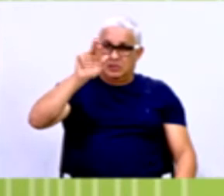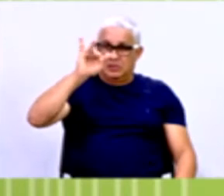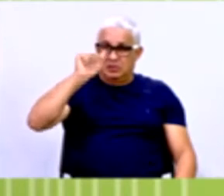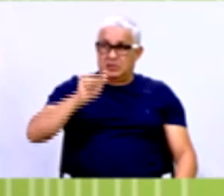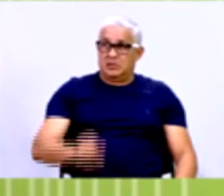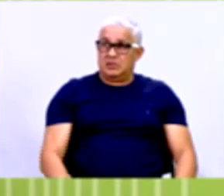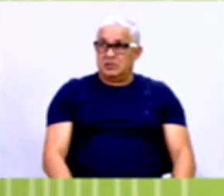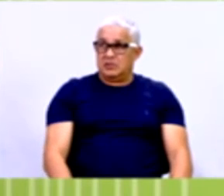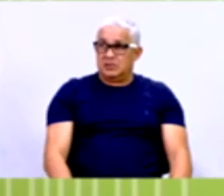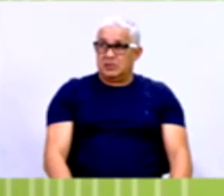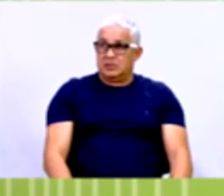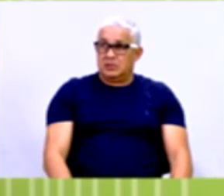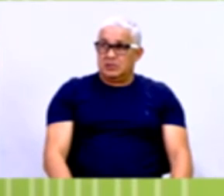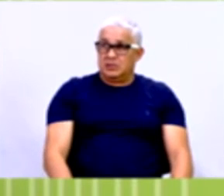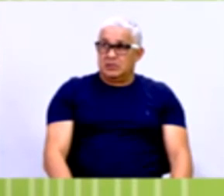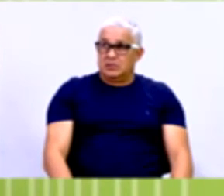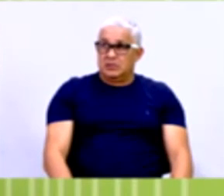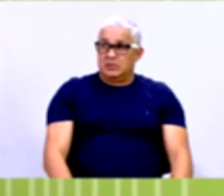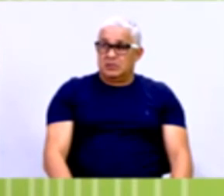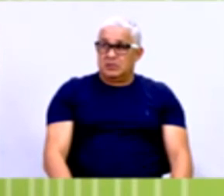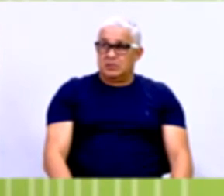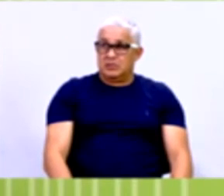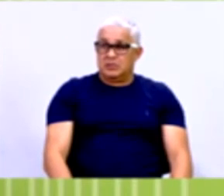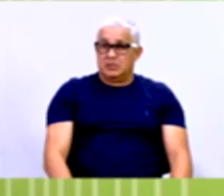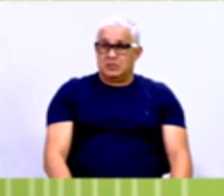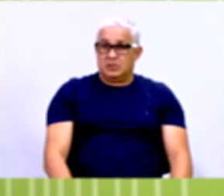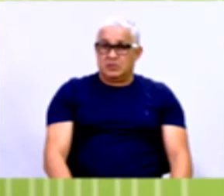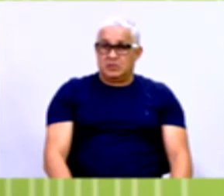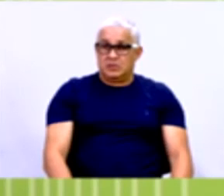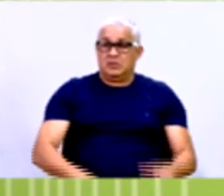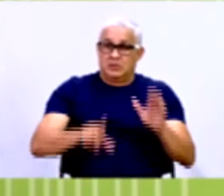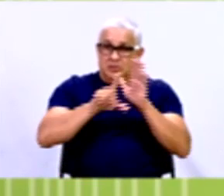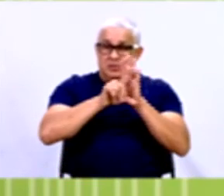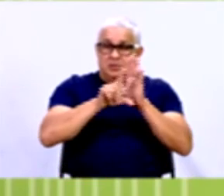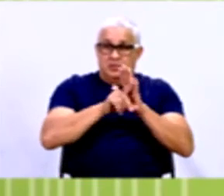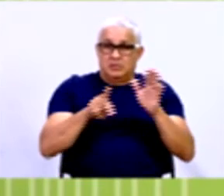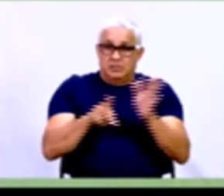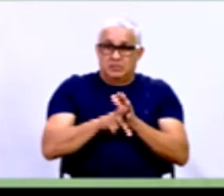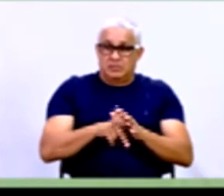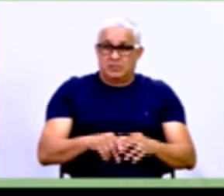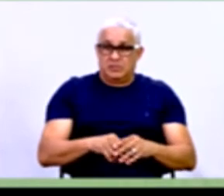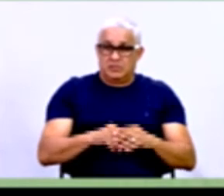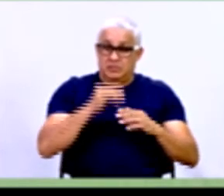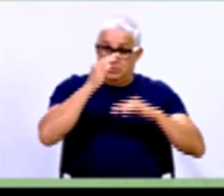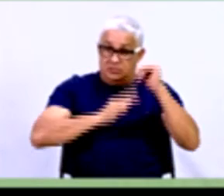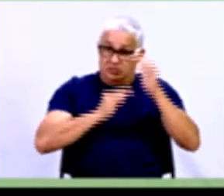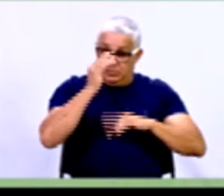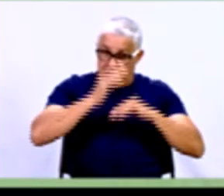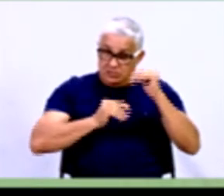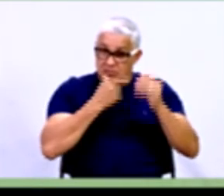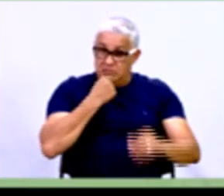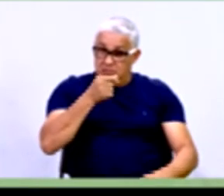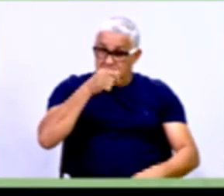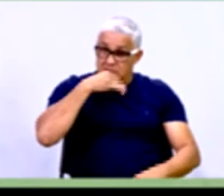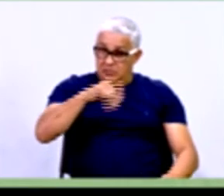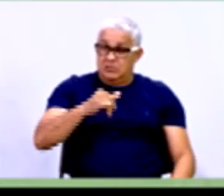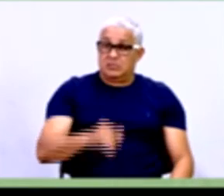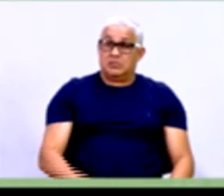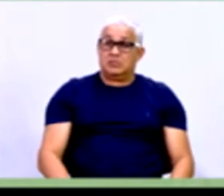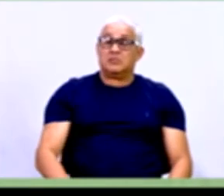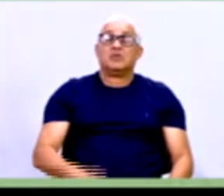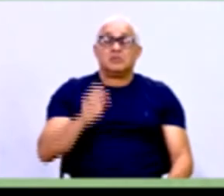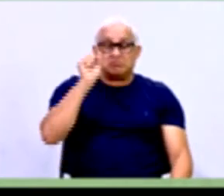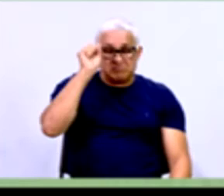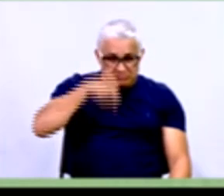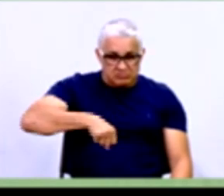8213, eu confundo com a outra lei, mas para efeito dessa legislação, considera-se que o eletricista sofreu acidente de trabalho, sim,